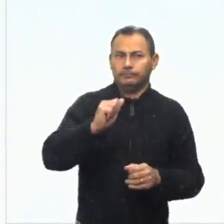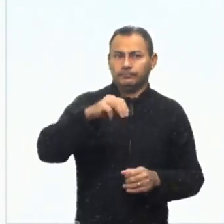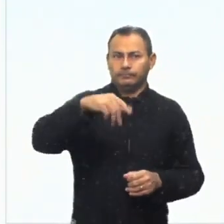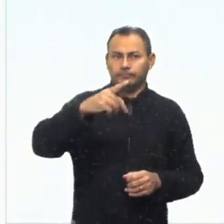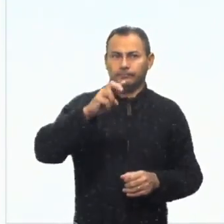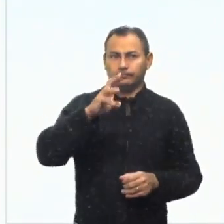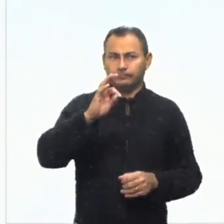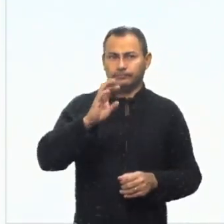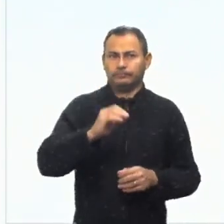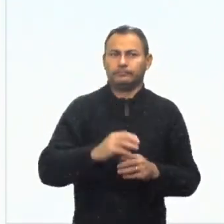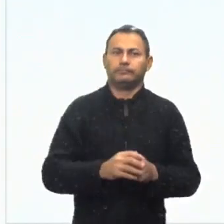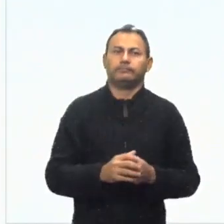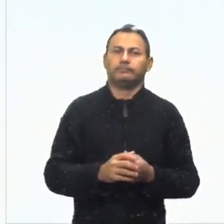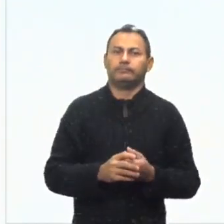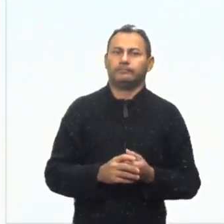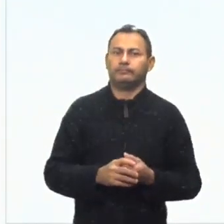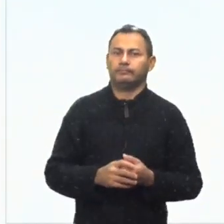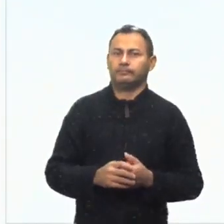amplitude da portadora.